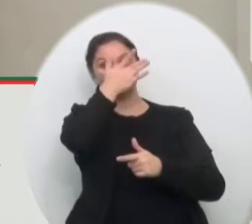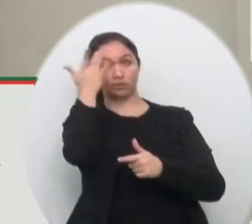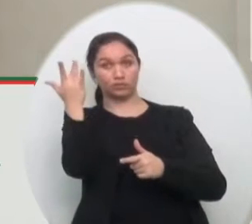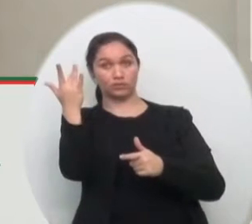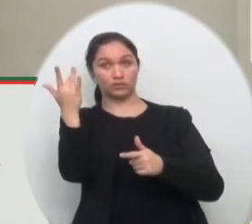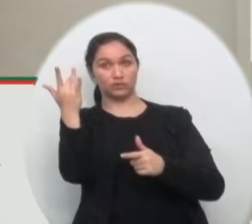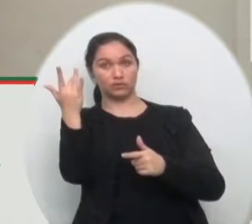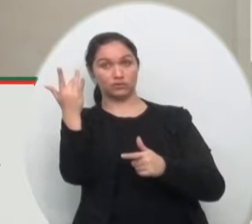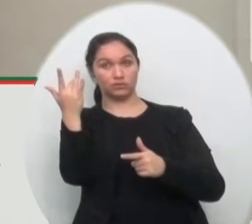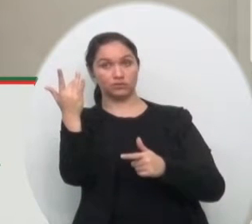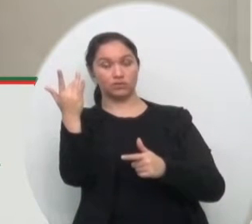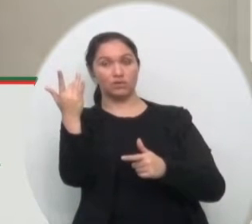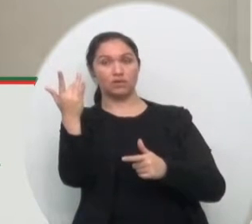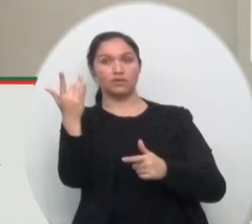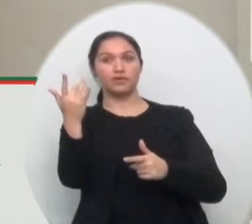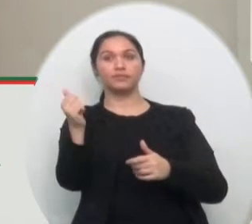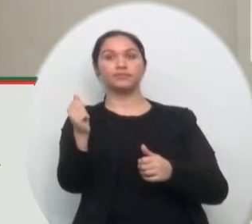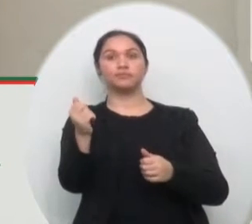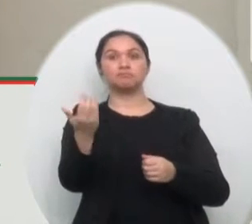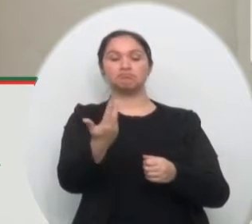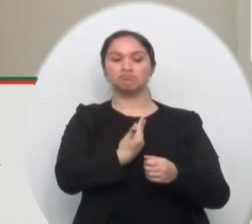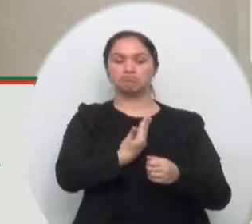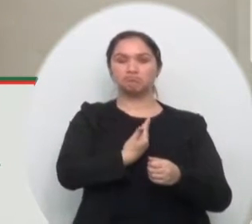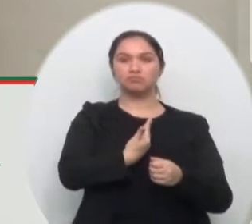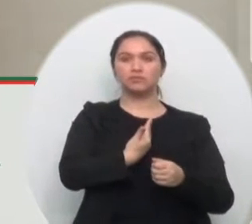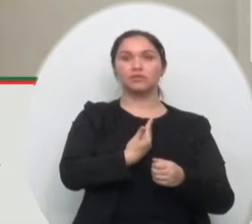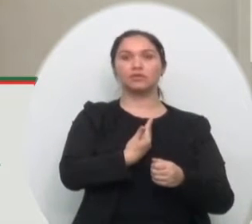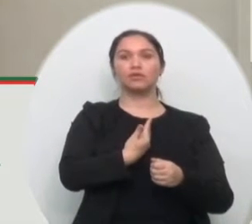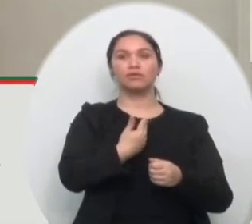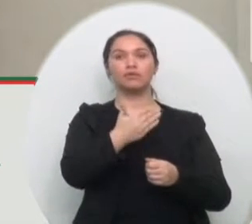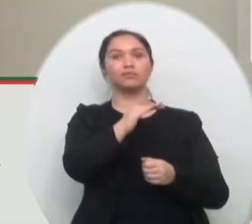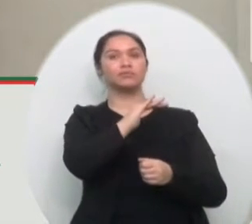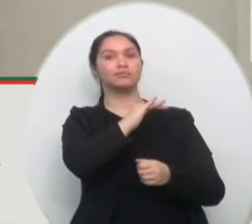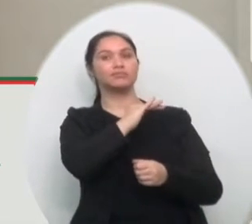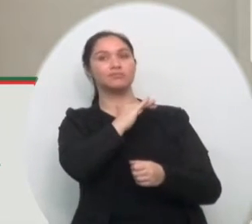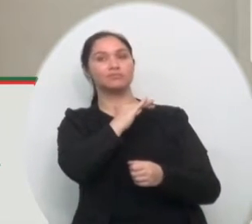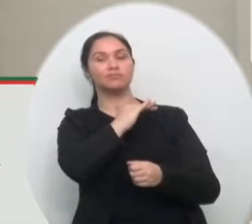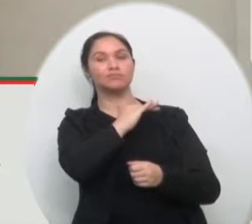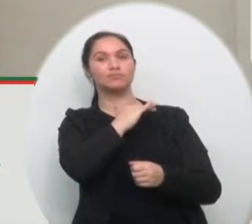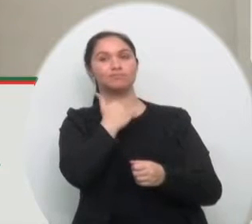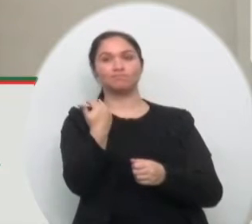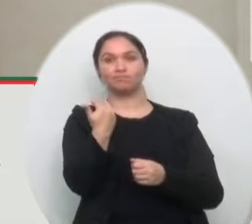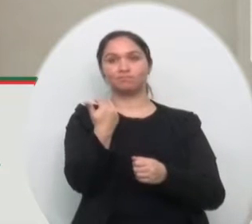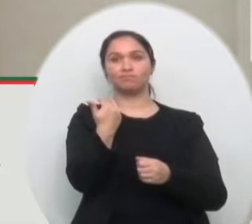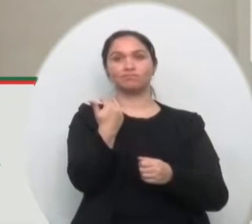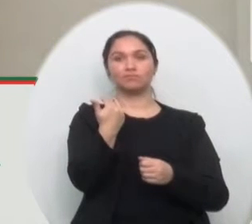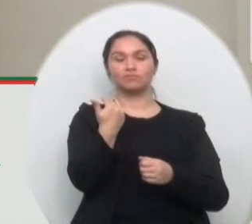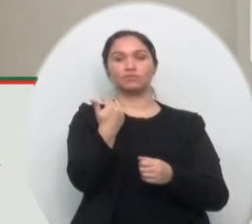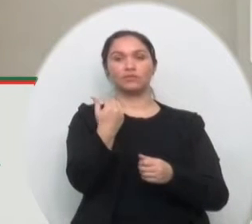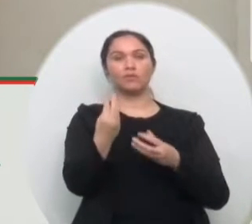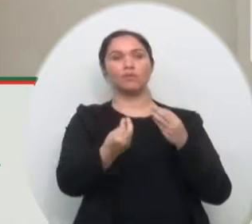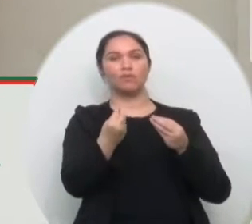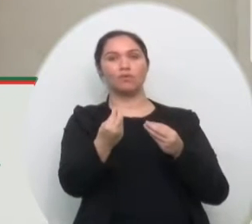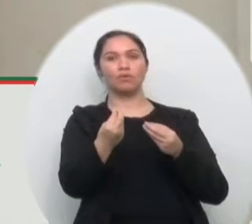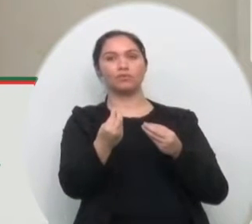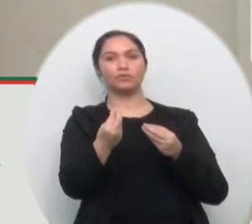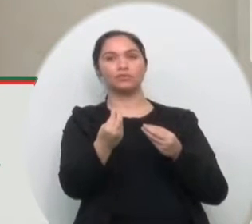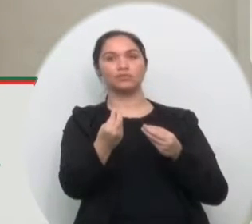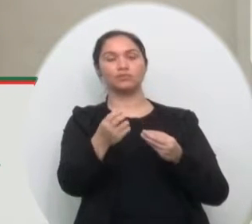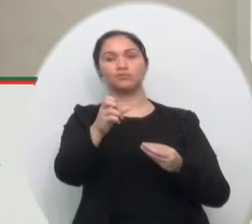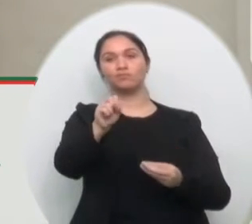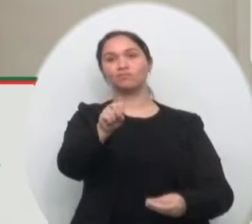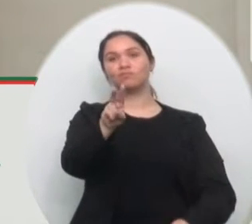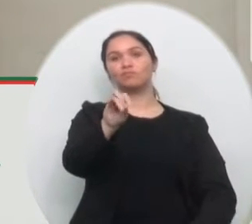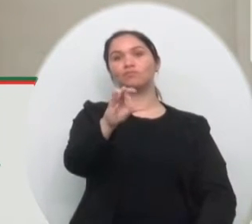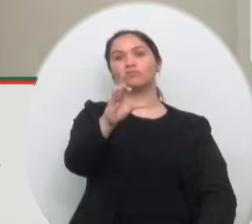de nós que se suicidou. Até hoje, o marido tem problemas sérios.